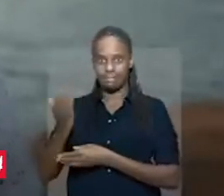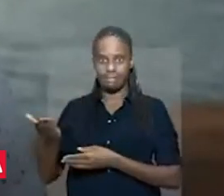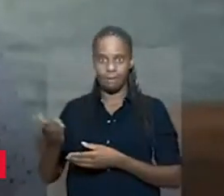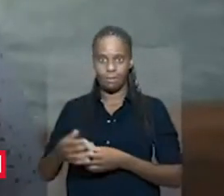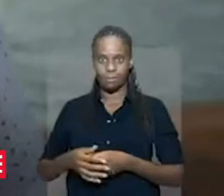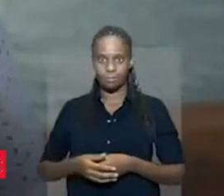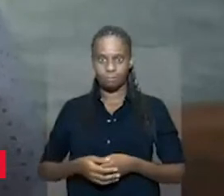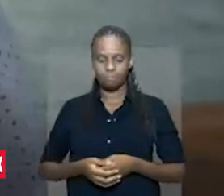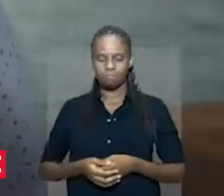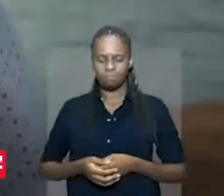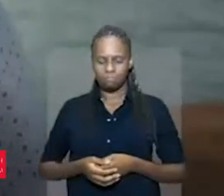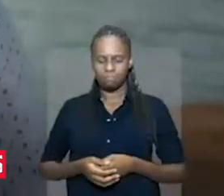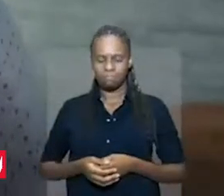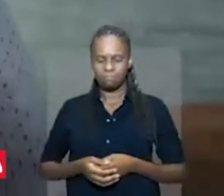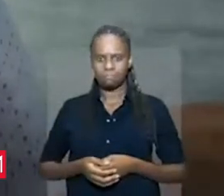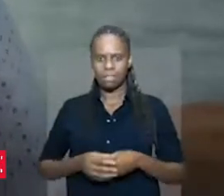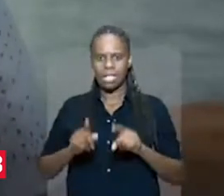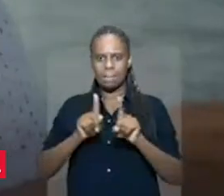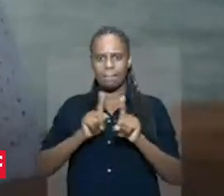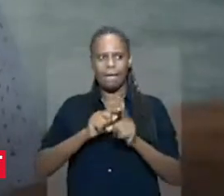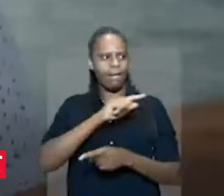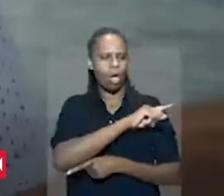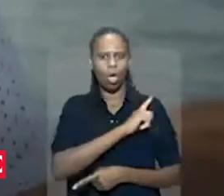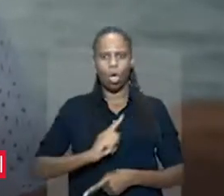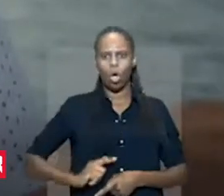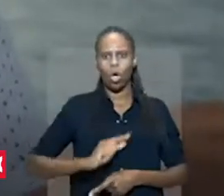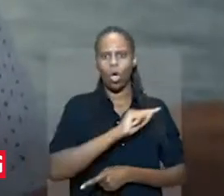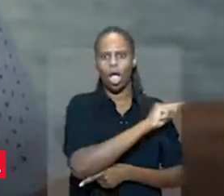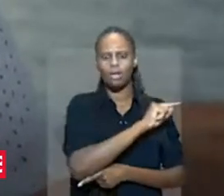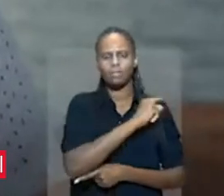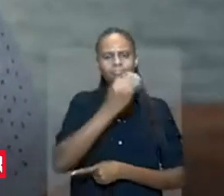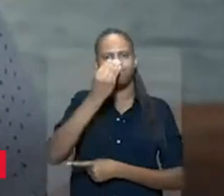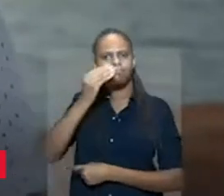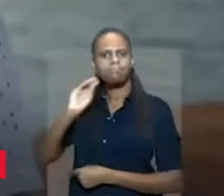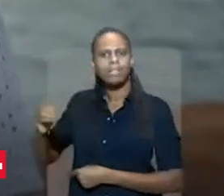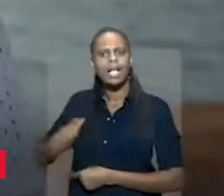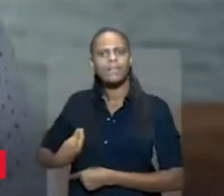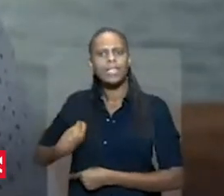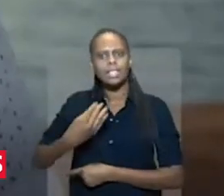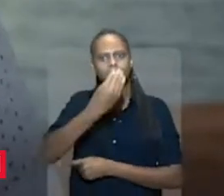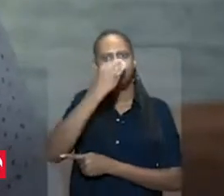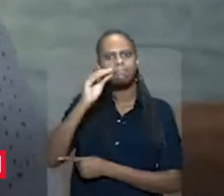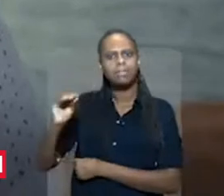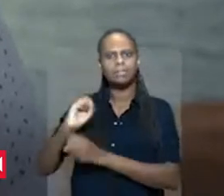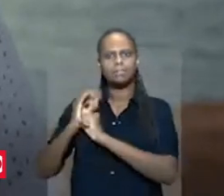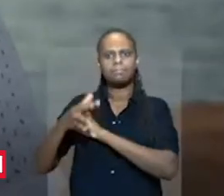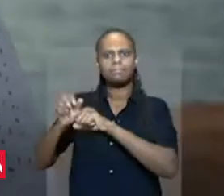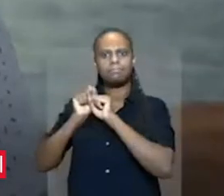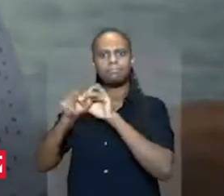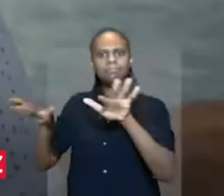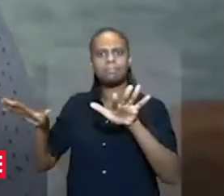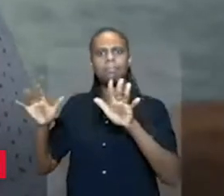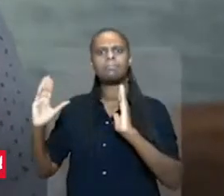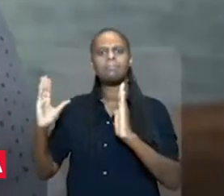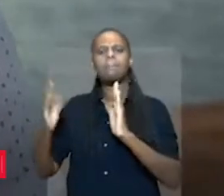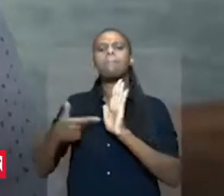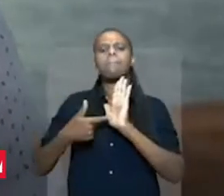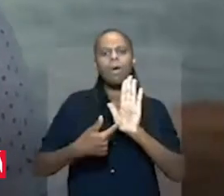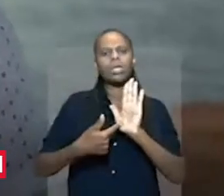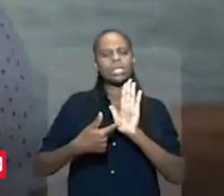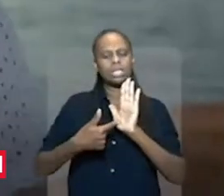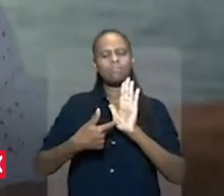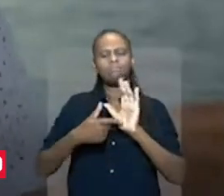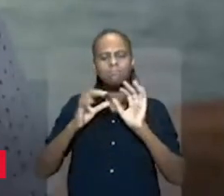hospital. O descaso pela vida, o descaso com a pandemia, mostra com muita